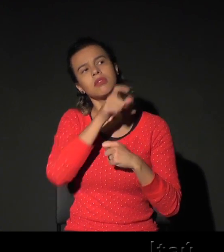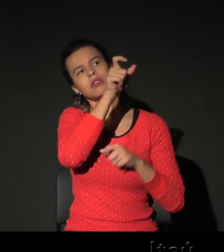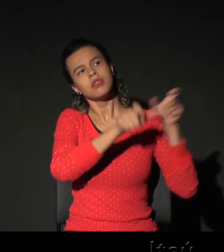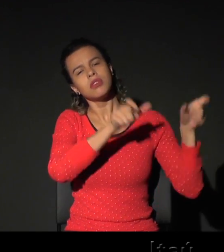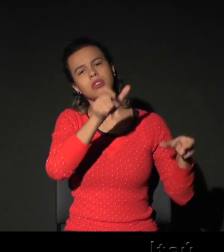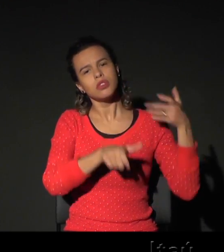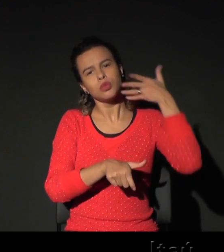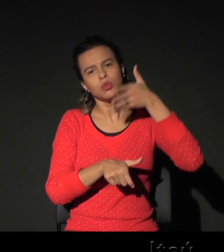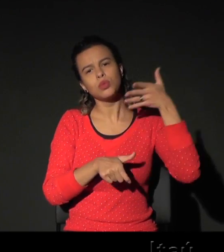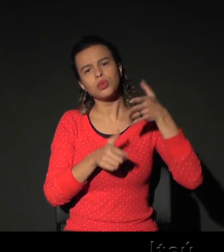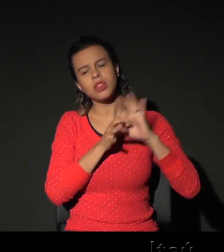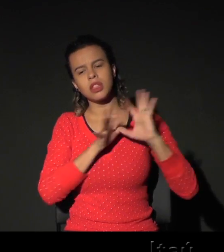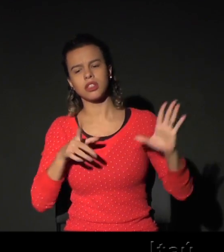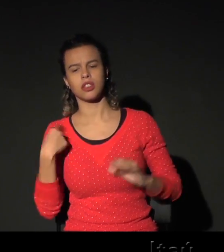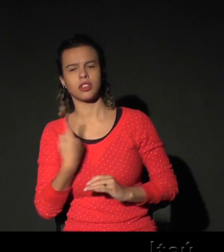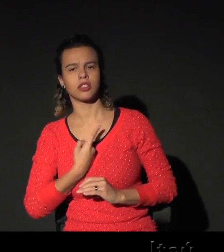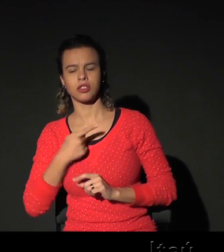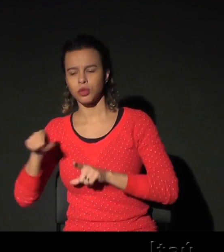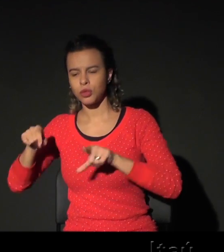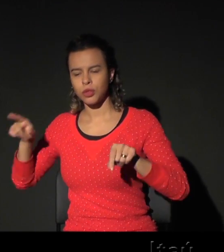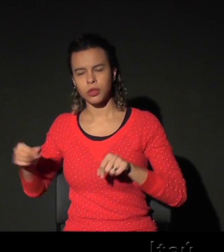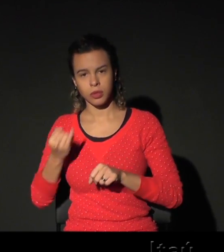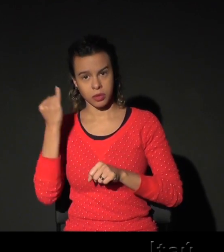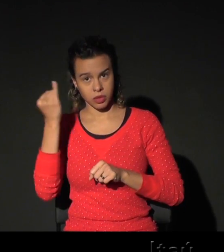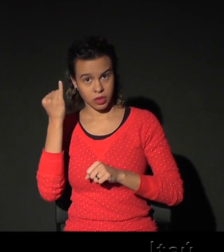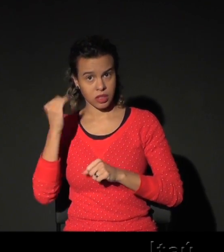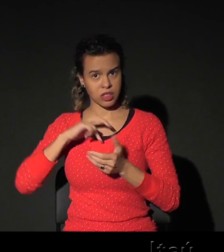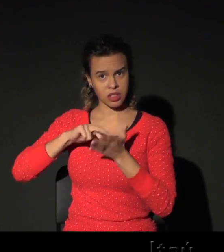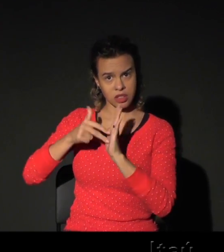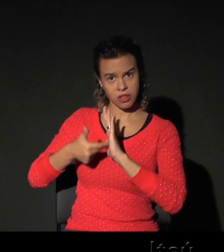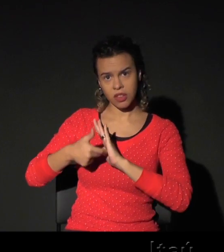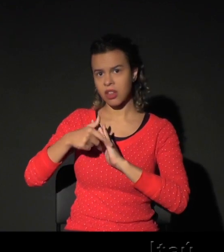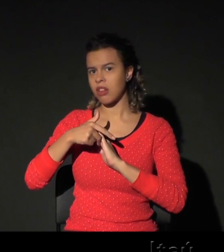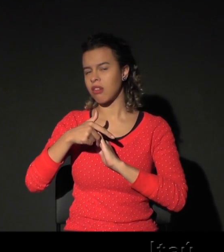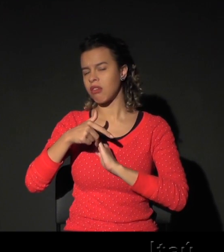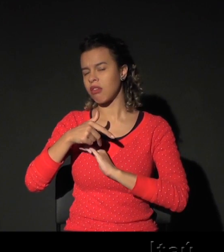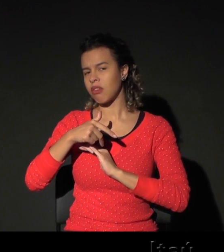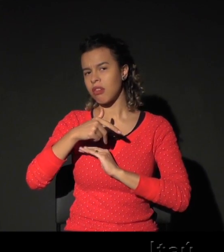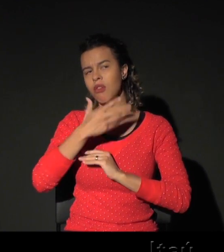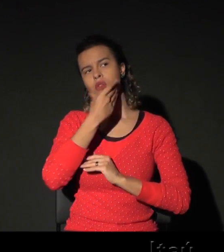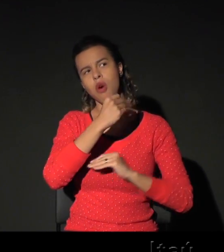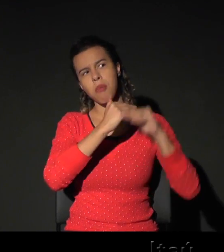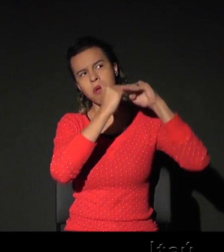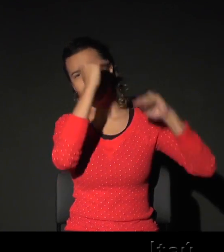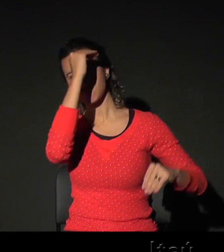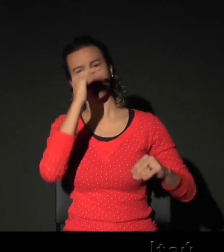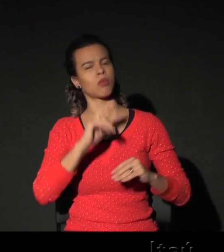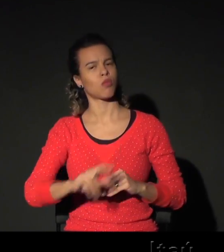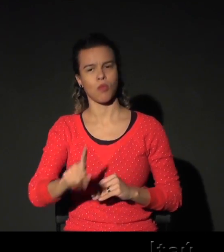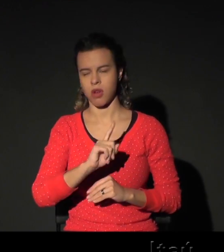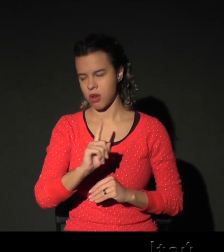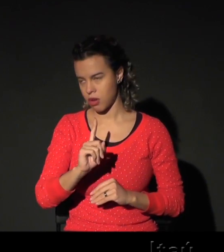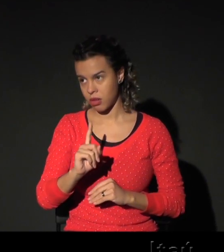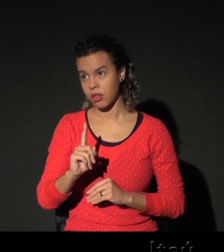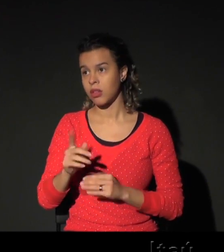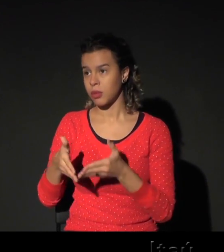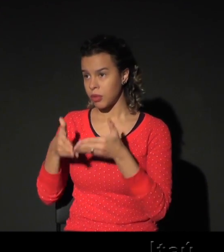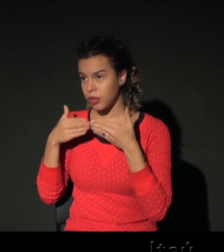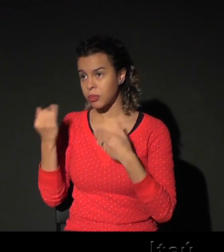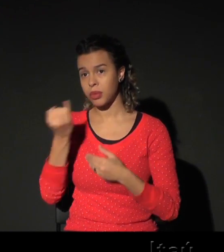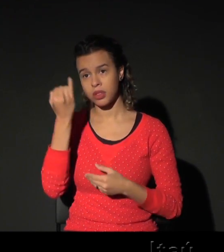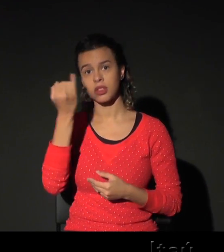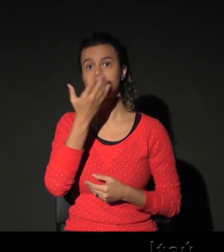dizer isso de forma alguma significa desestimar a produção intelectual dos homens sabe acho que é muito importante os homens não